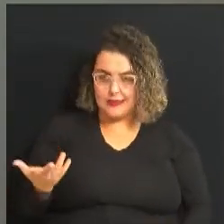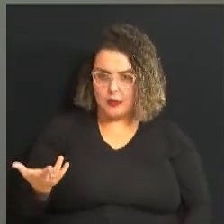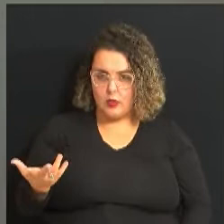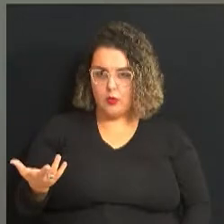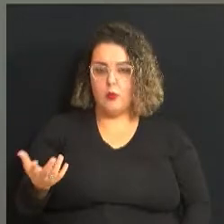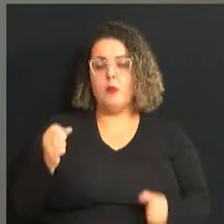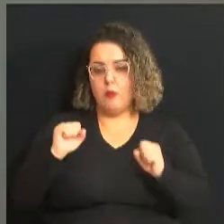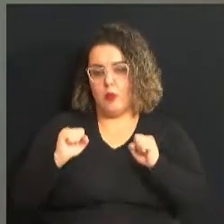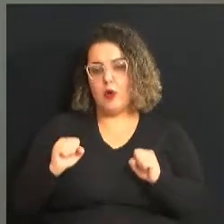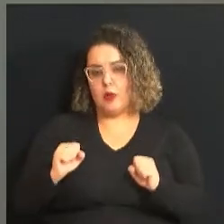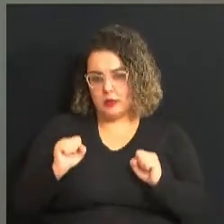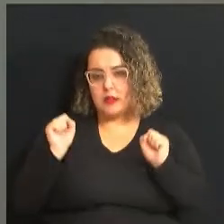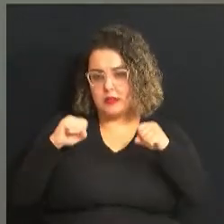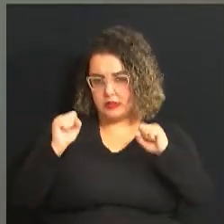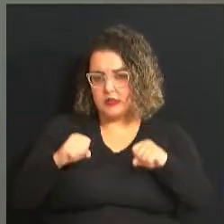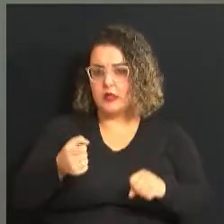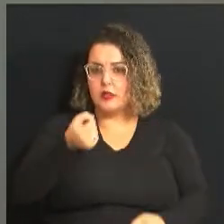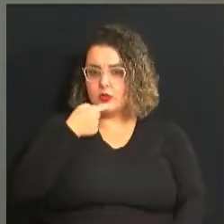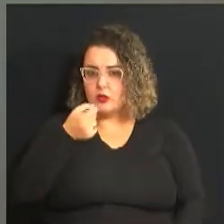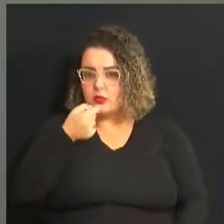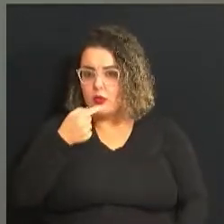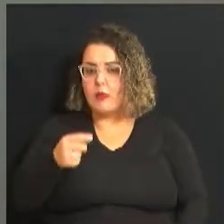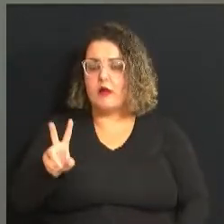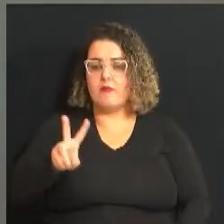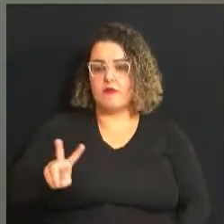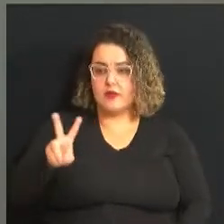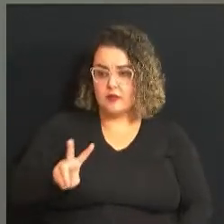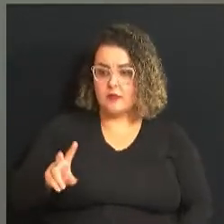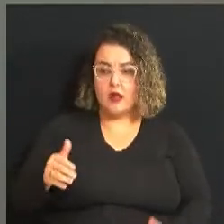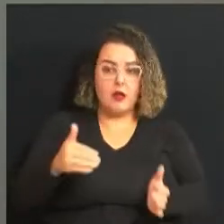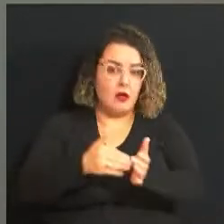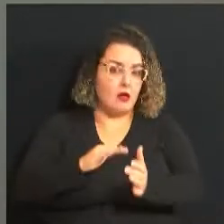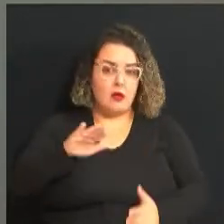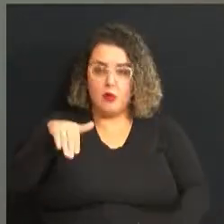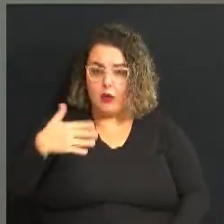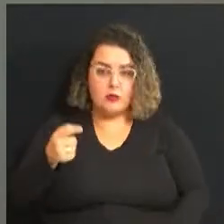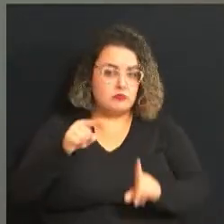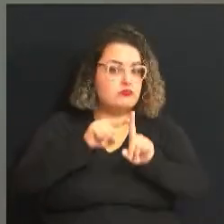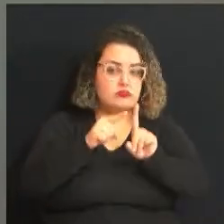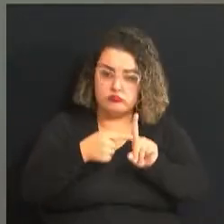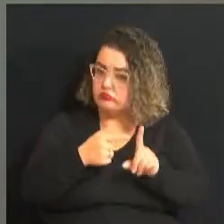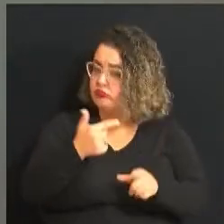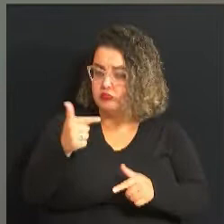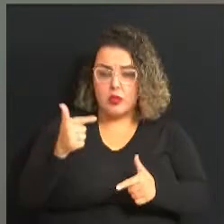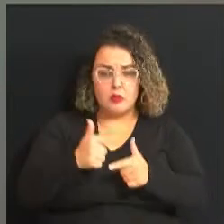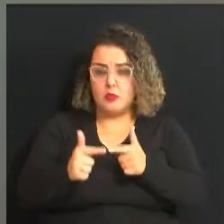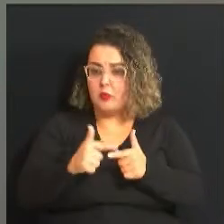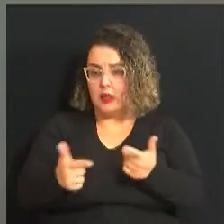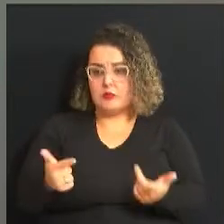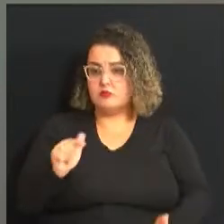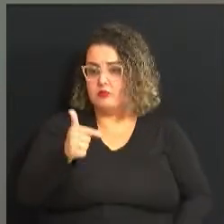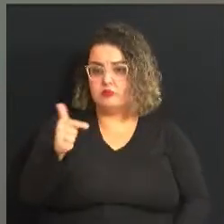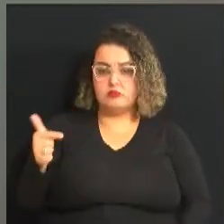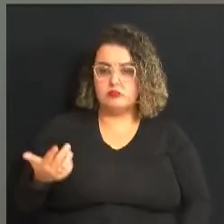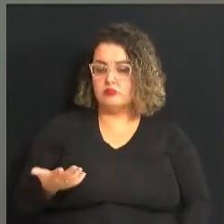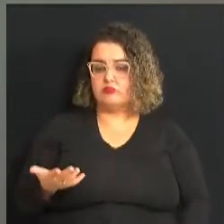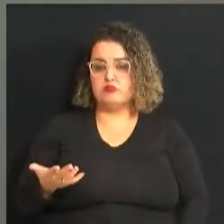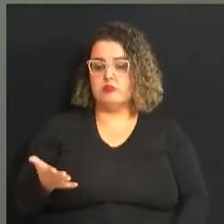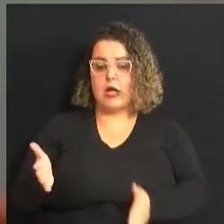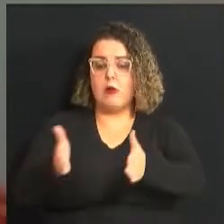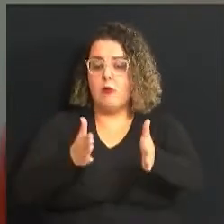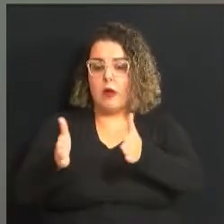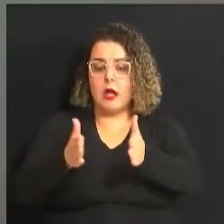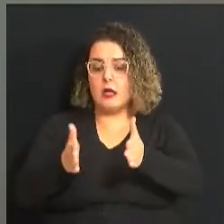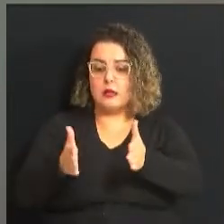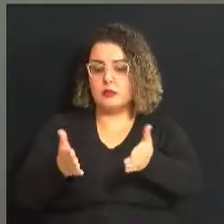sim tomar a vitamina até quando acontecer a gravidez. Não existe um período